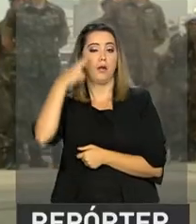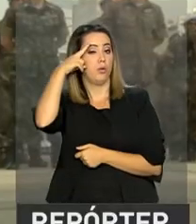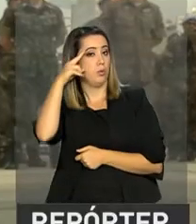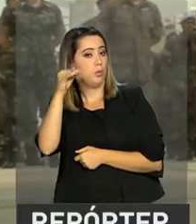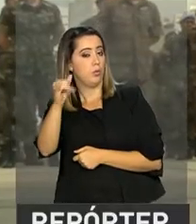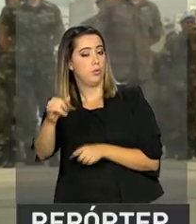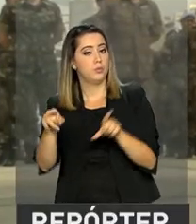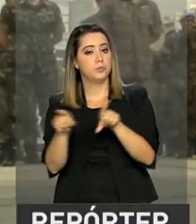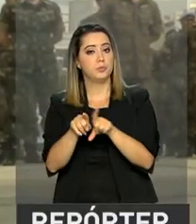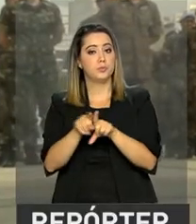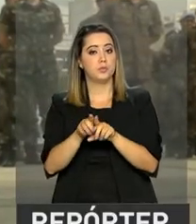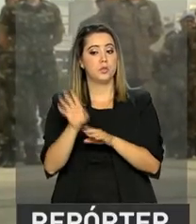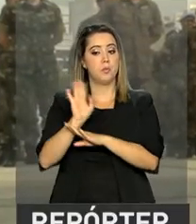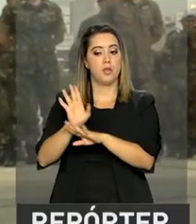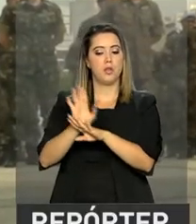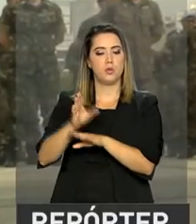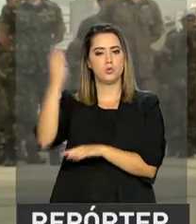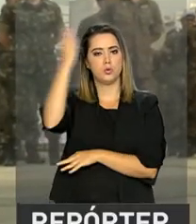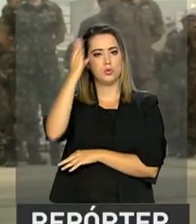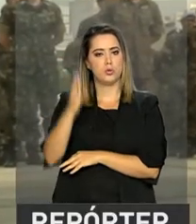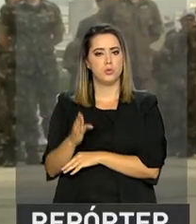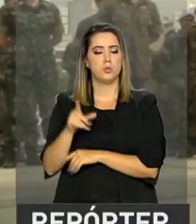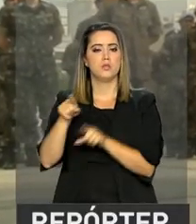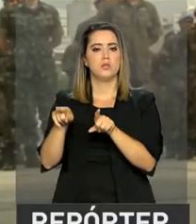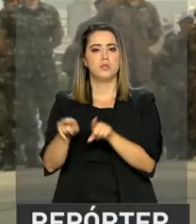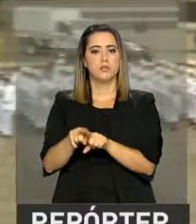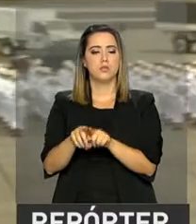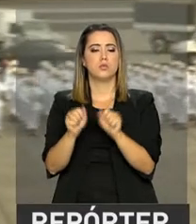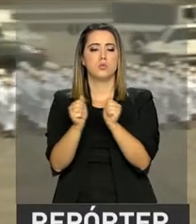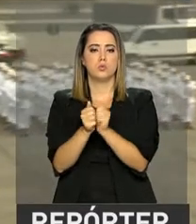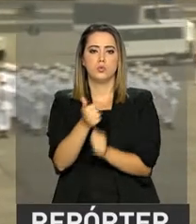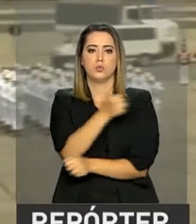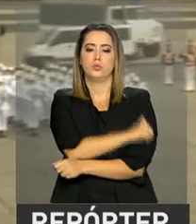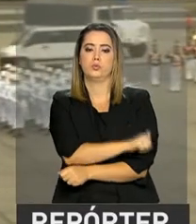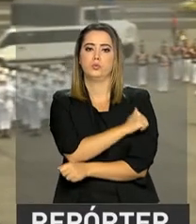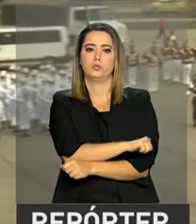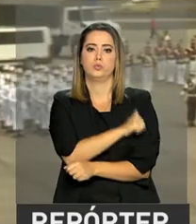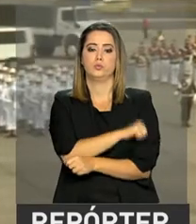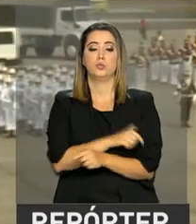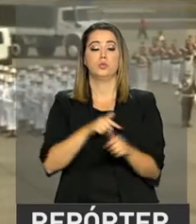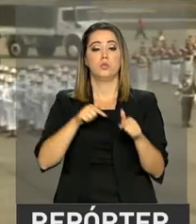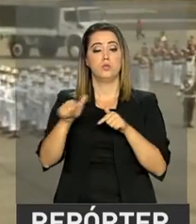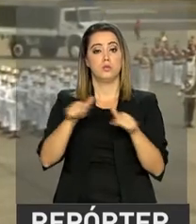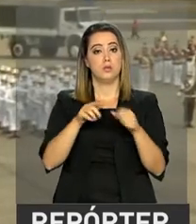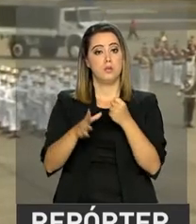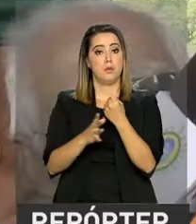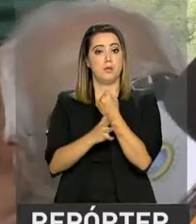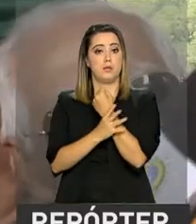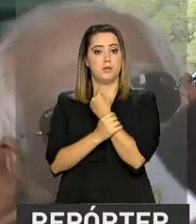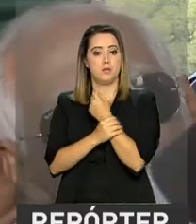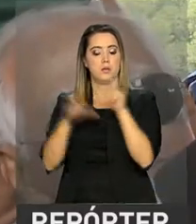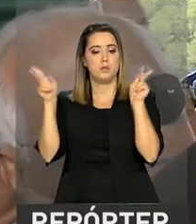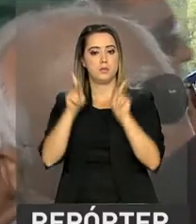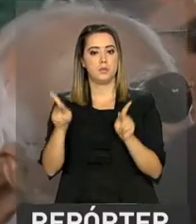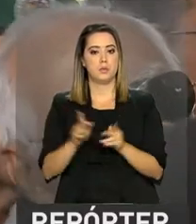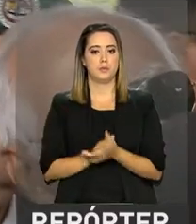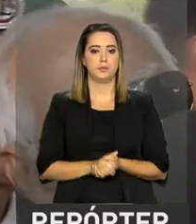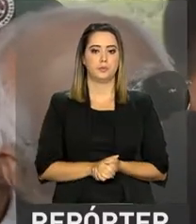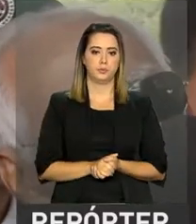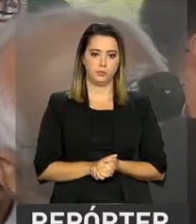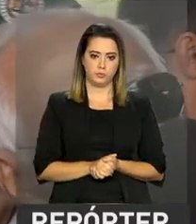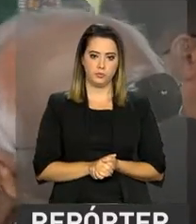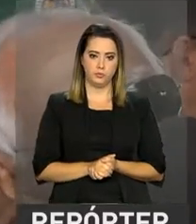e a cooperação do governo federal com o governo do Rio de Janeiro na Operação Segurança e Paz. As UPPs